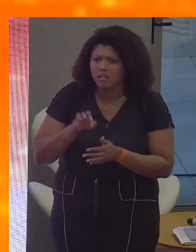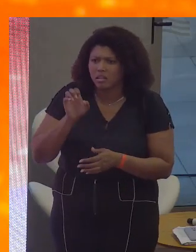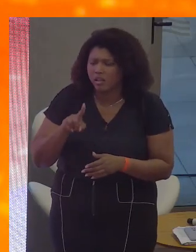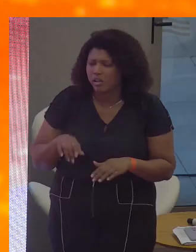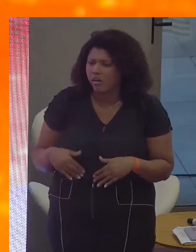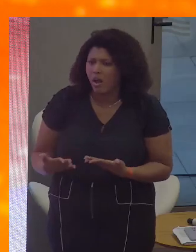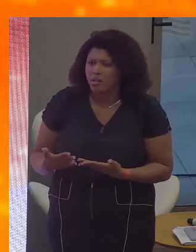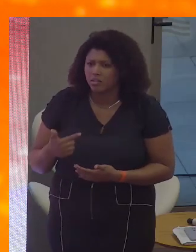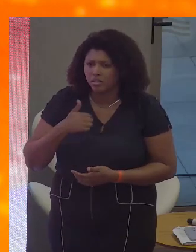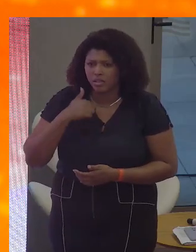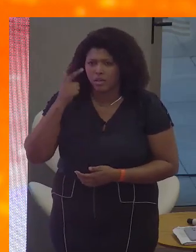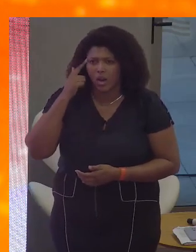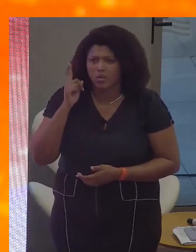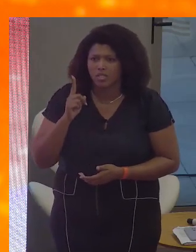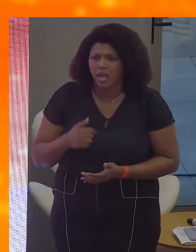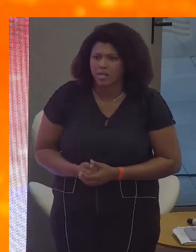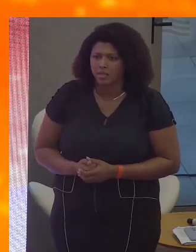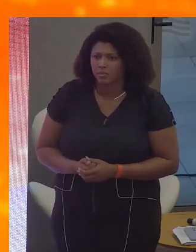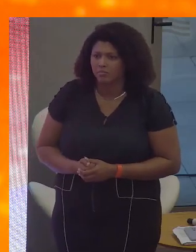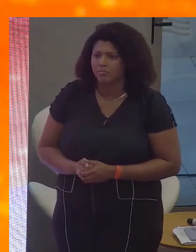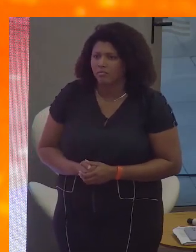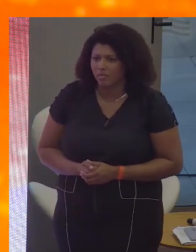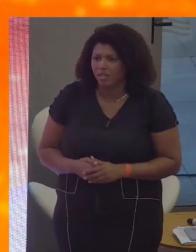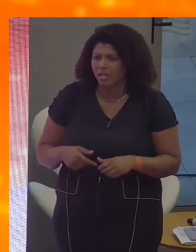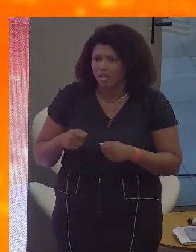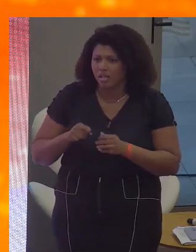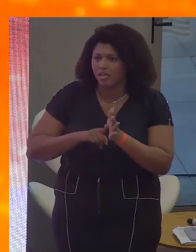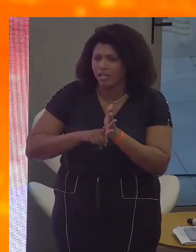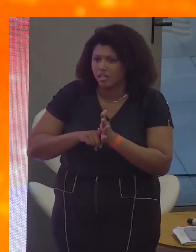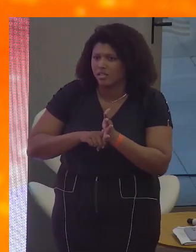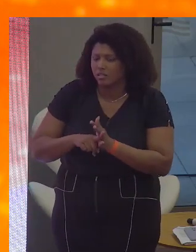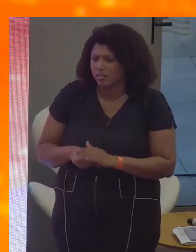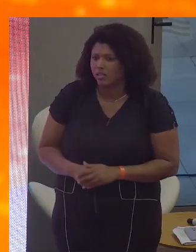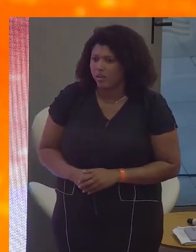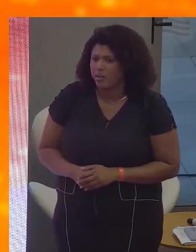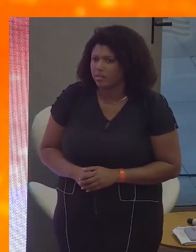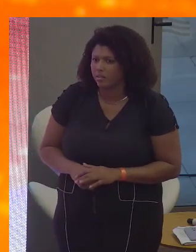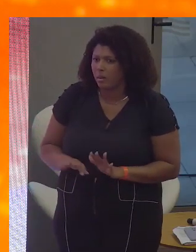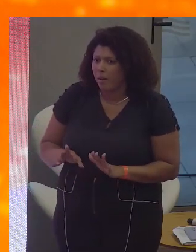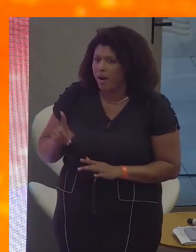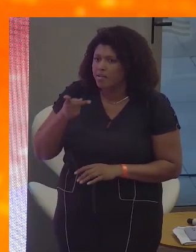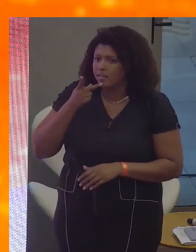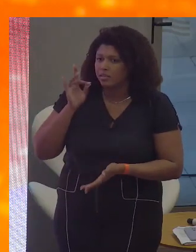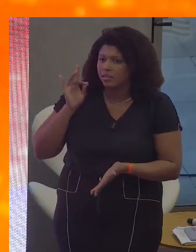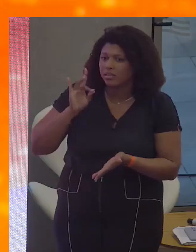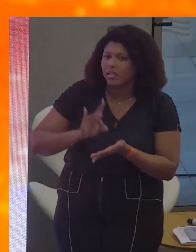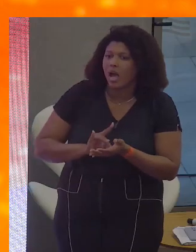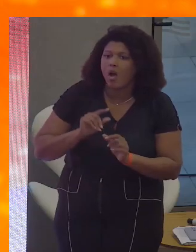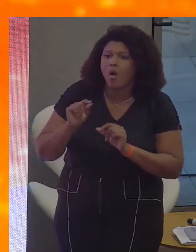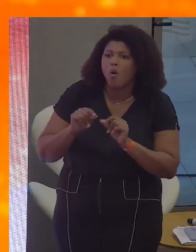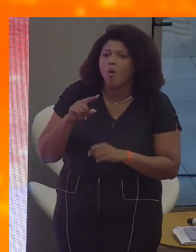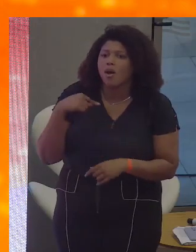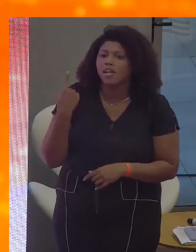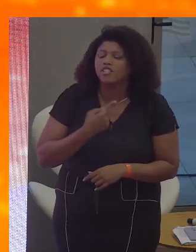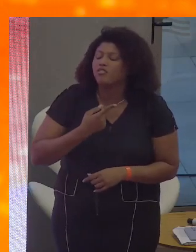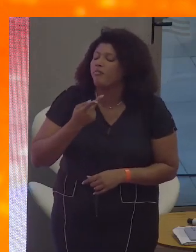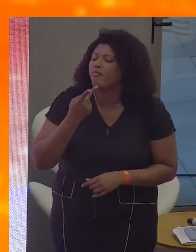Eu não sei. Tenho que pesquisar. Mas, na realidade, o que a gente questiona aqui? Esse extrato